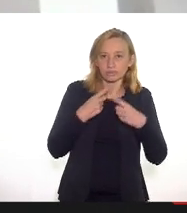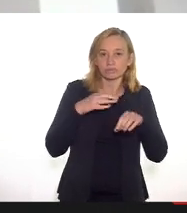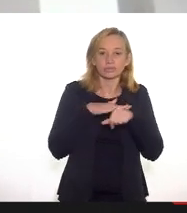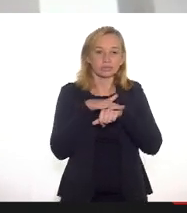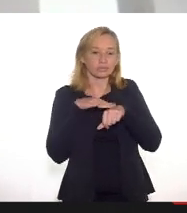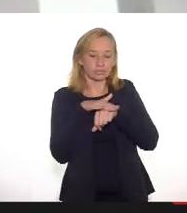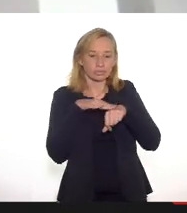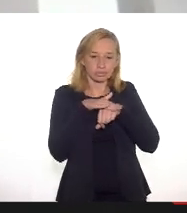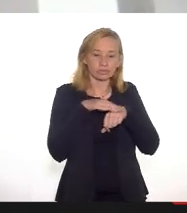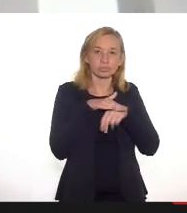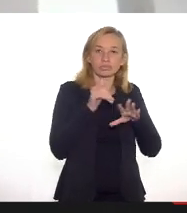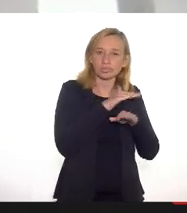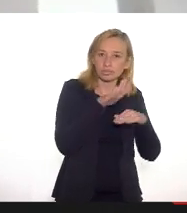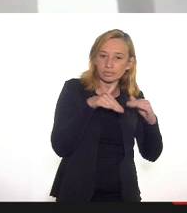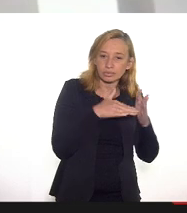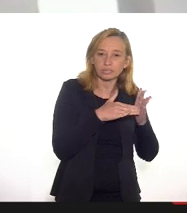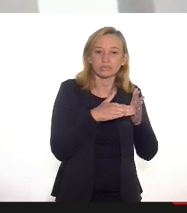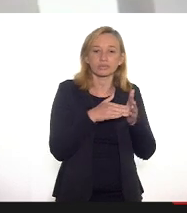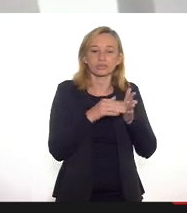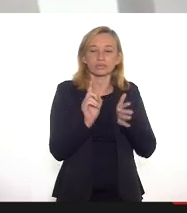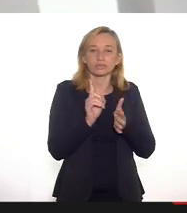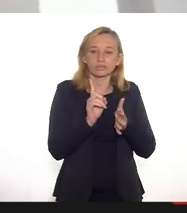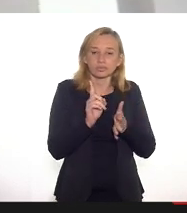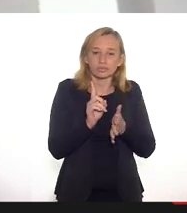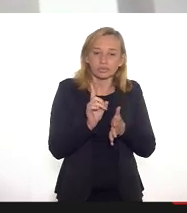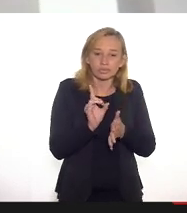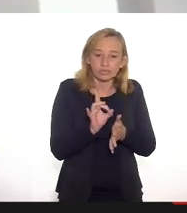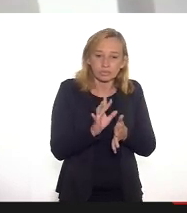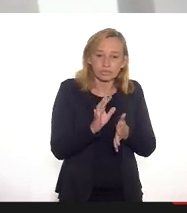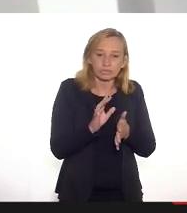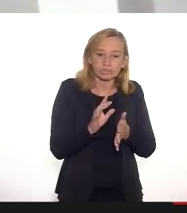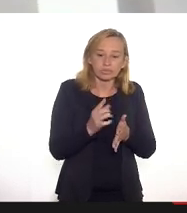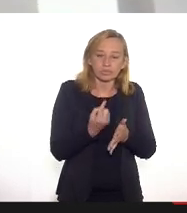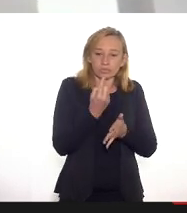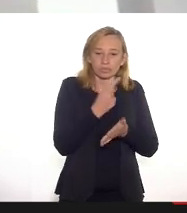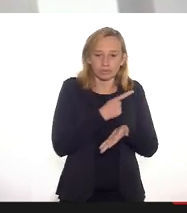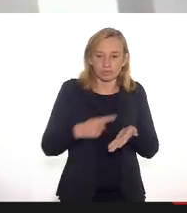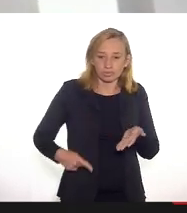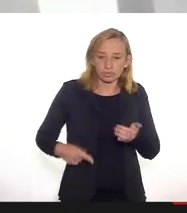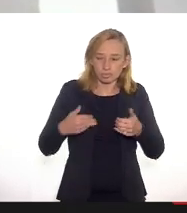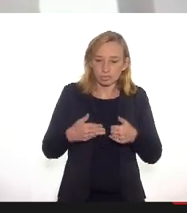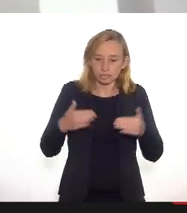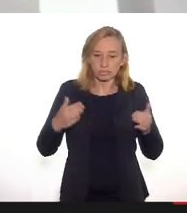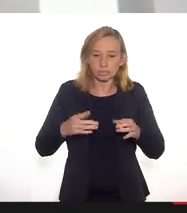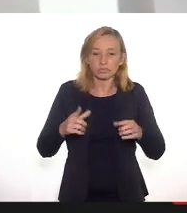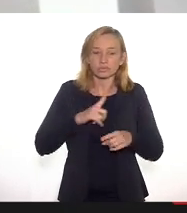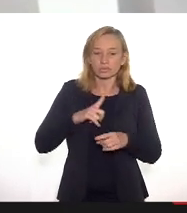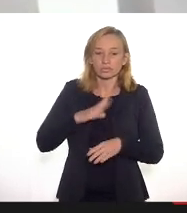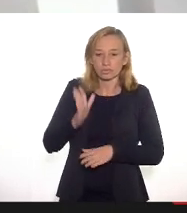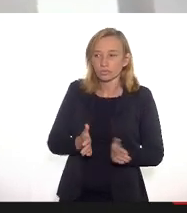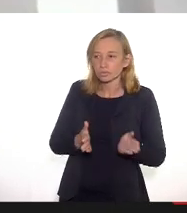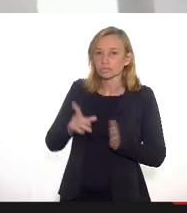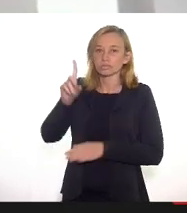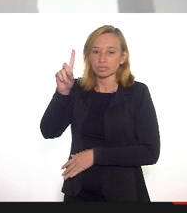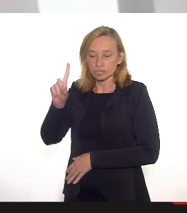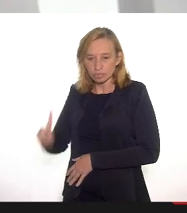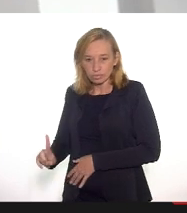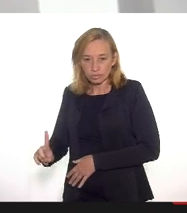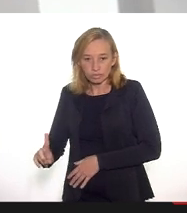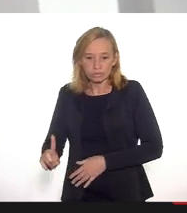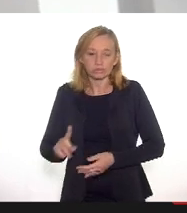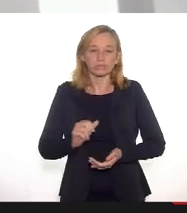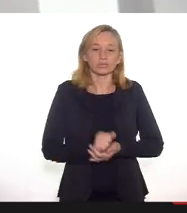as diretorias. E isso não é só o presidente que está de portas abertas. A gente tem hoje diretores que, além